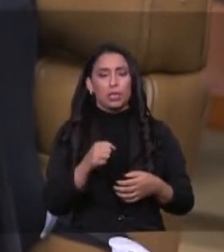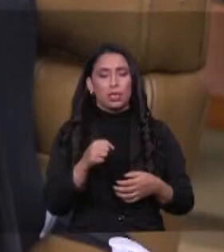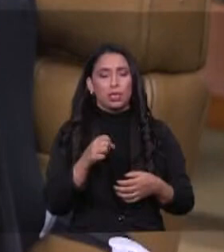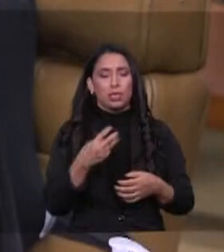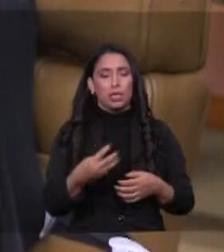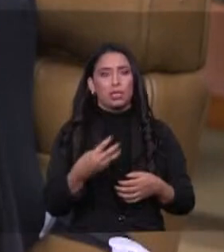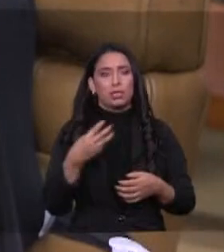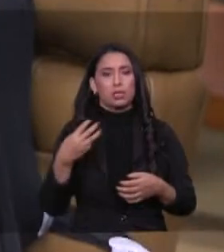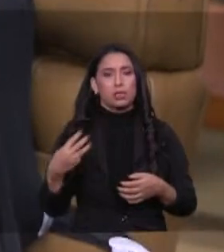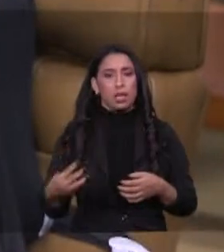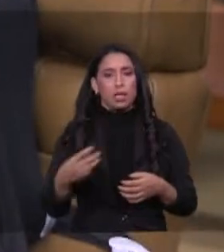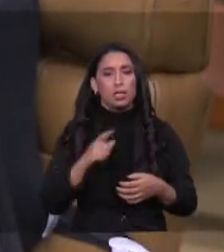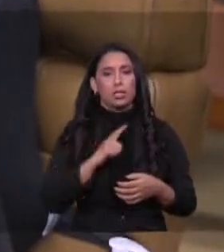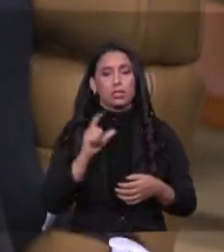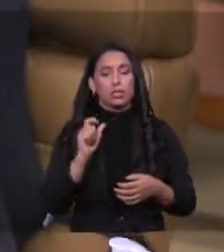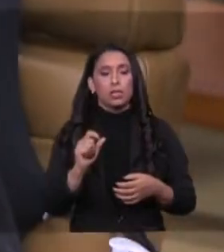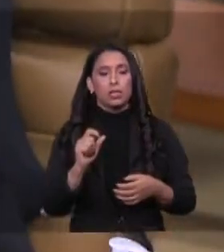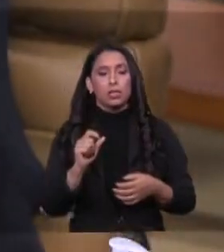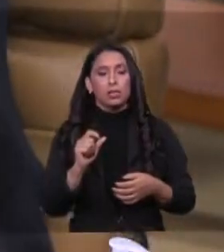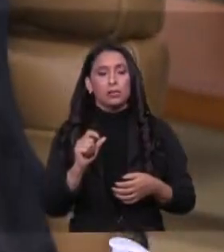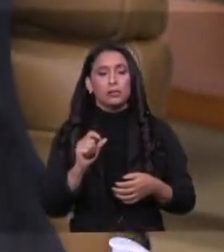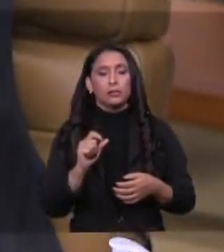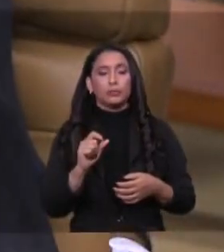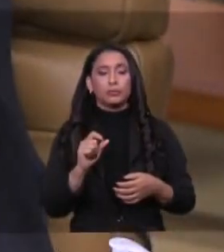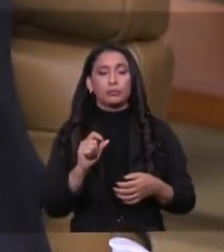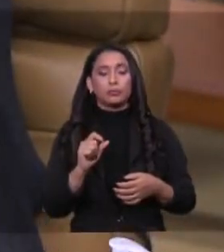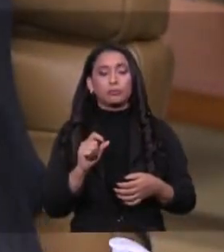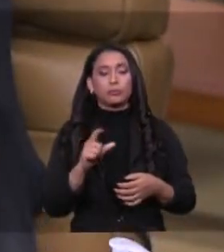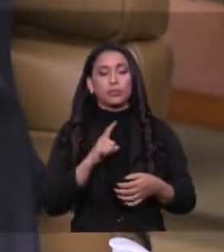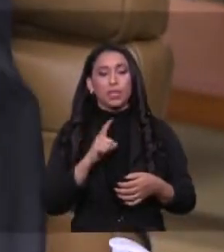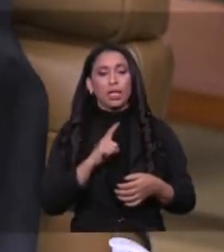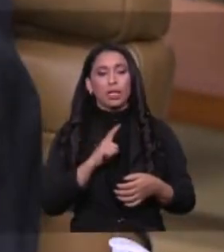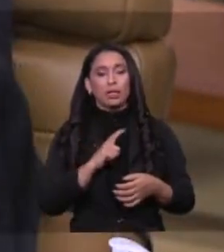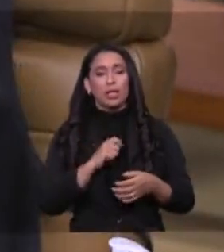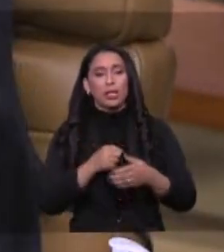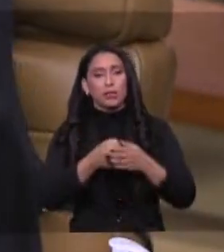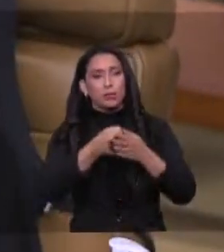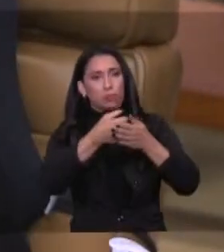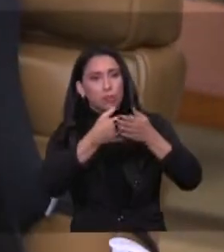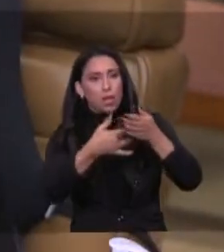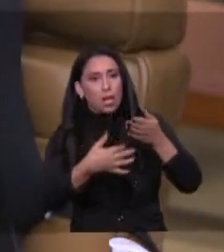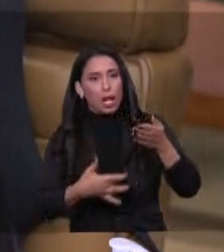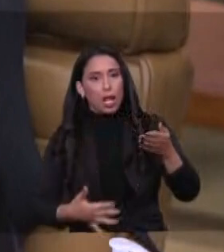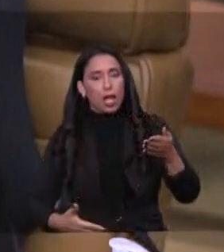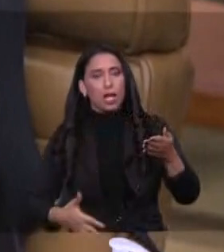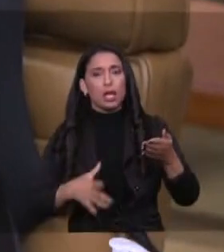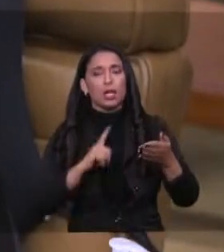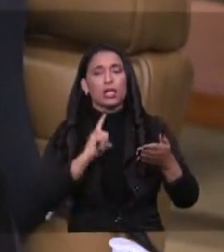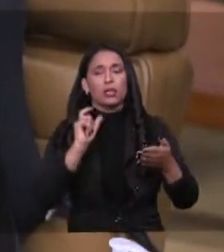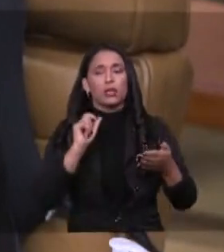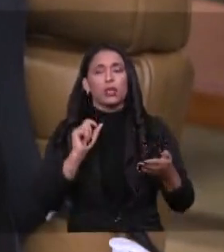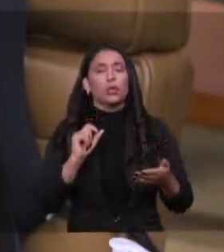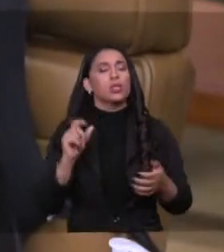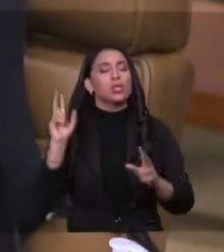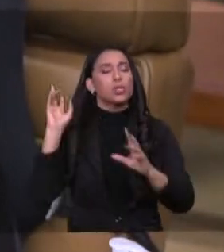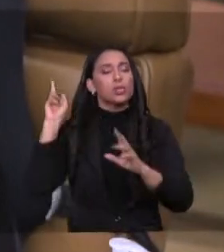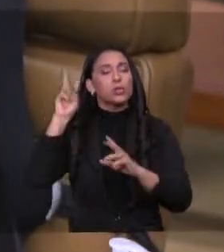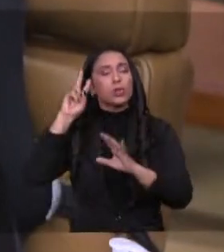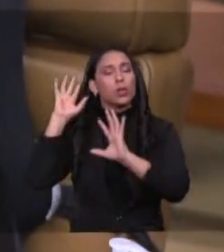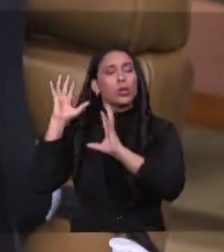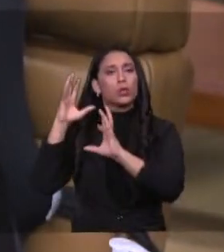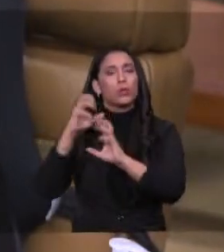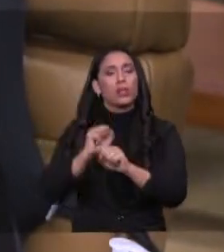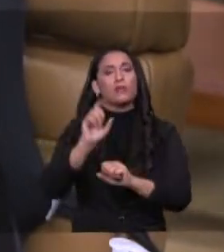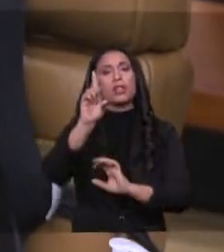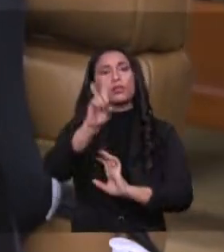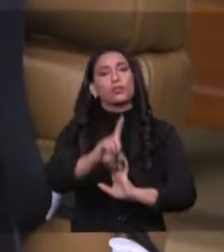219.983.3, Sua Excelência, num contexto de relato histórico, fala em direito de